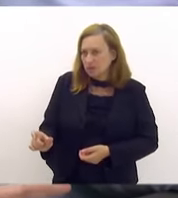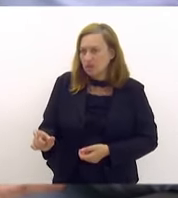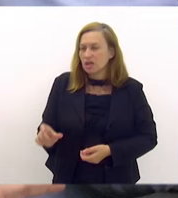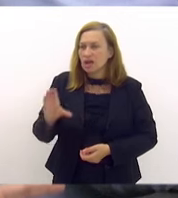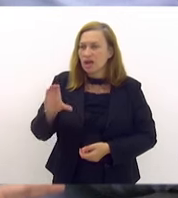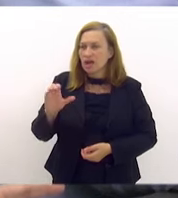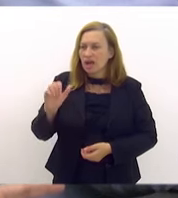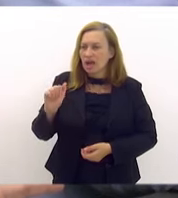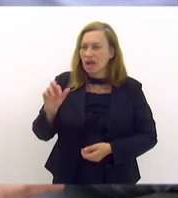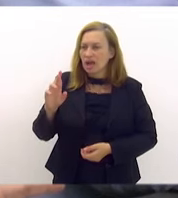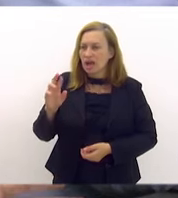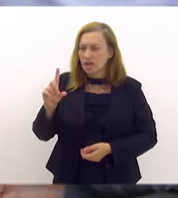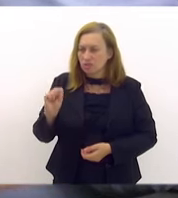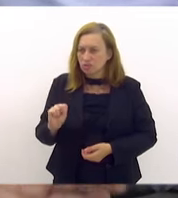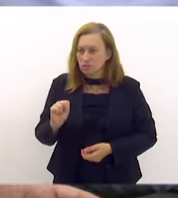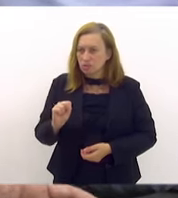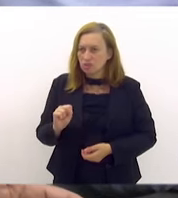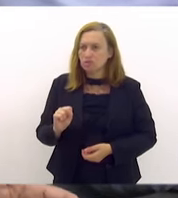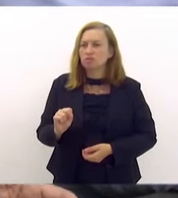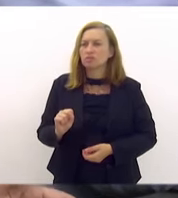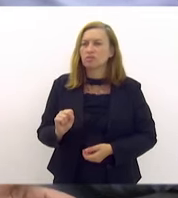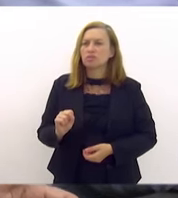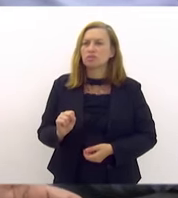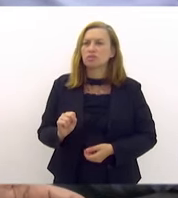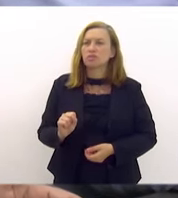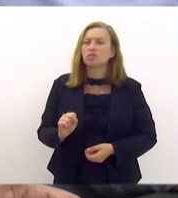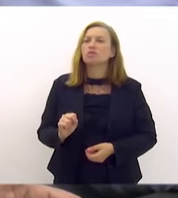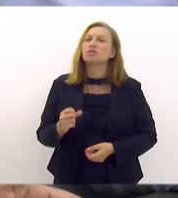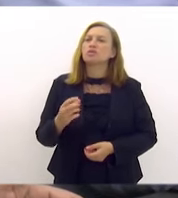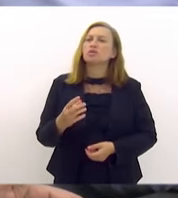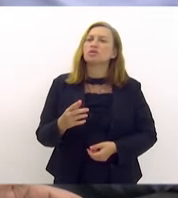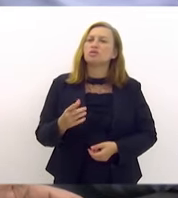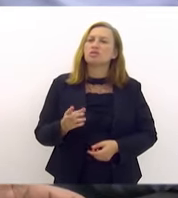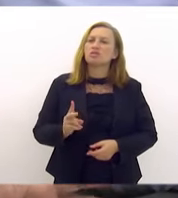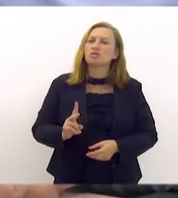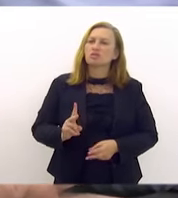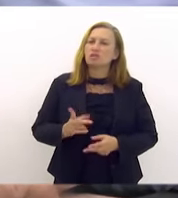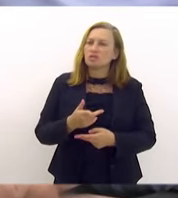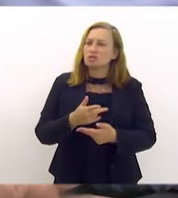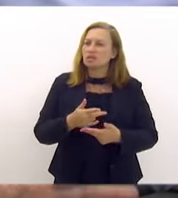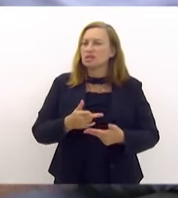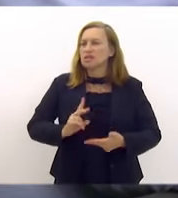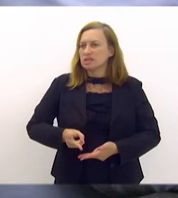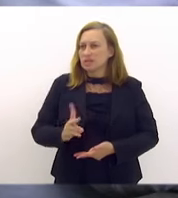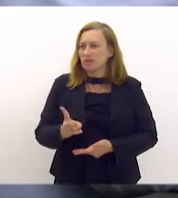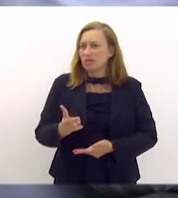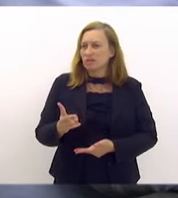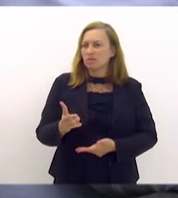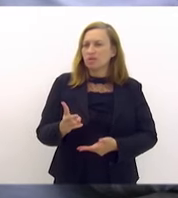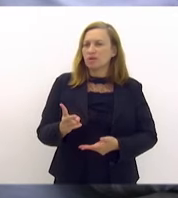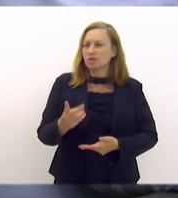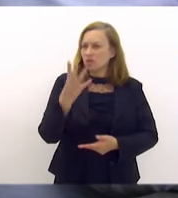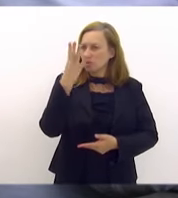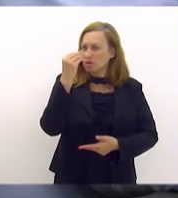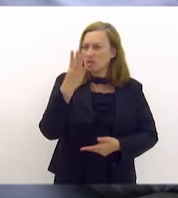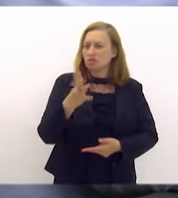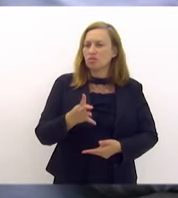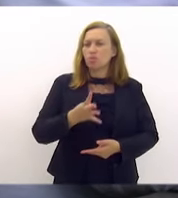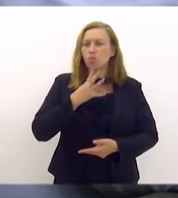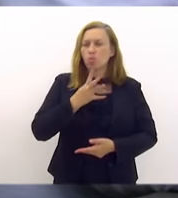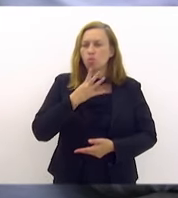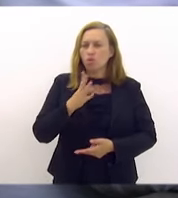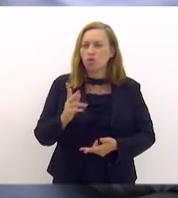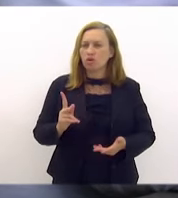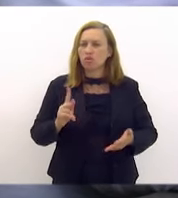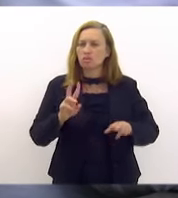Alberto se eu não me engano o nome dele que foi reconhecida 60 outras vezes então Eh É nesse tipo de de